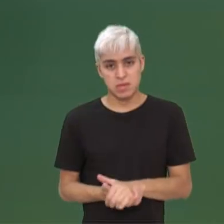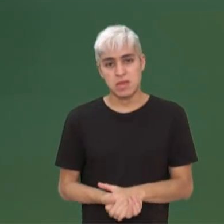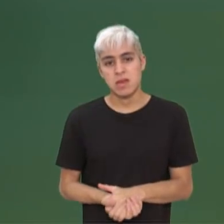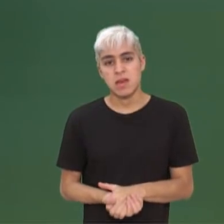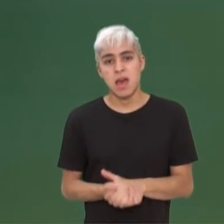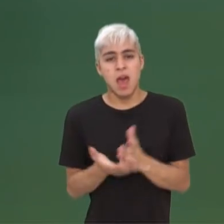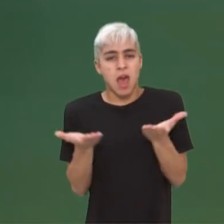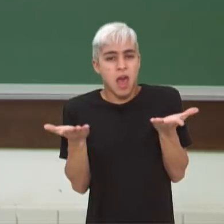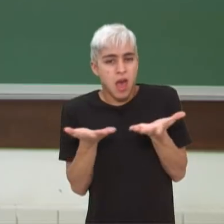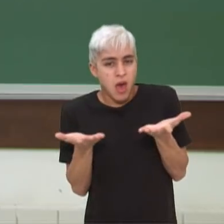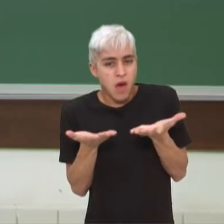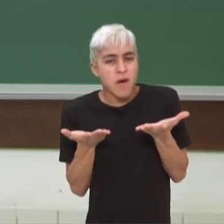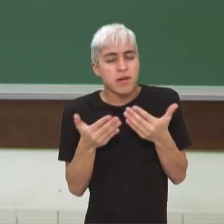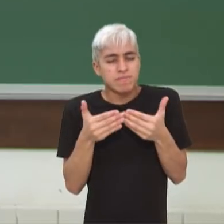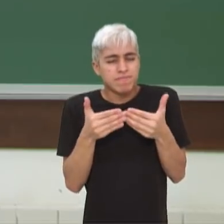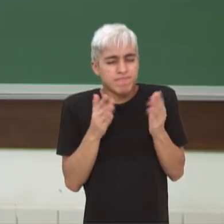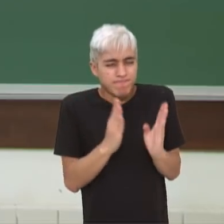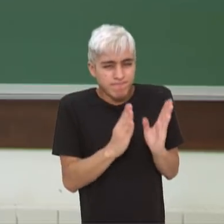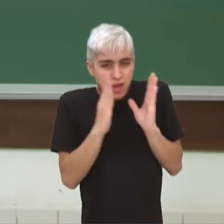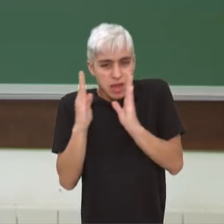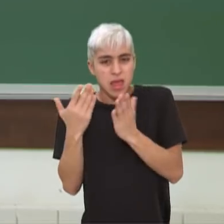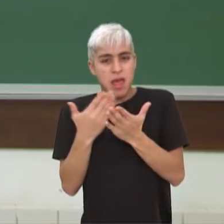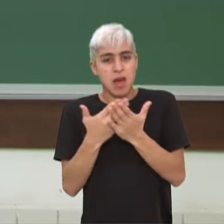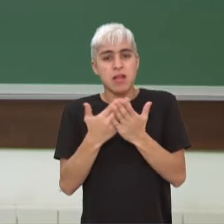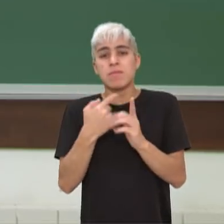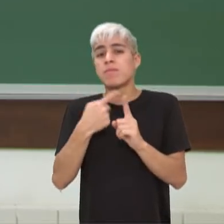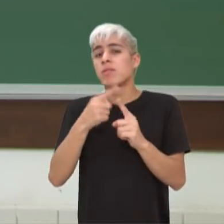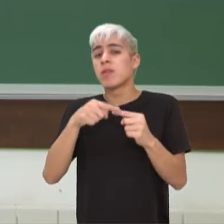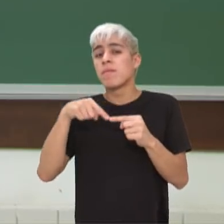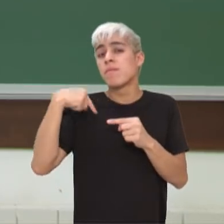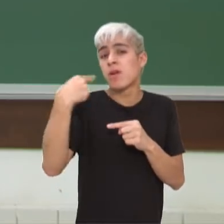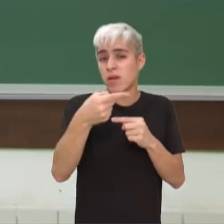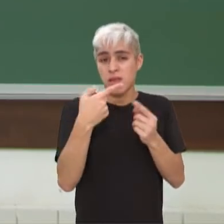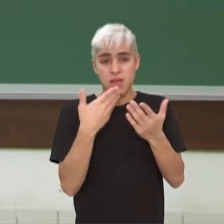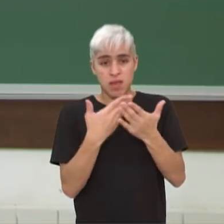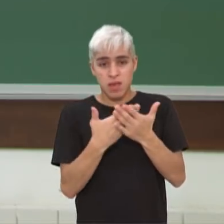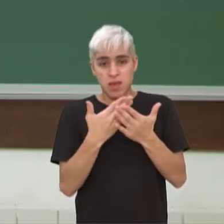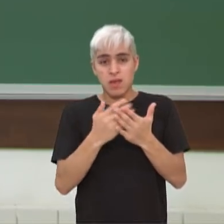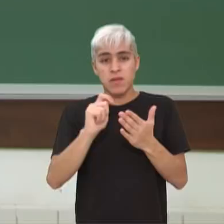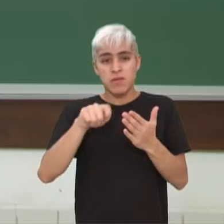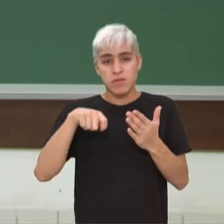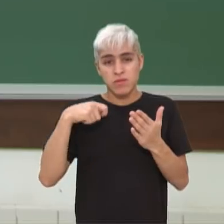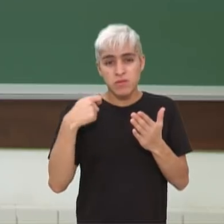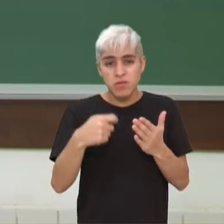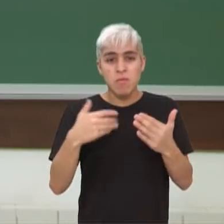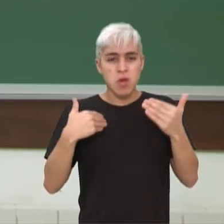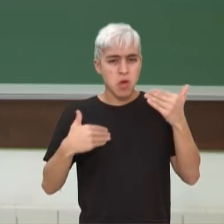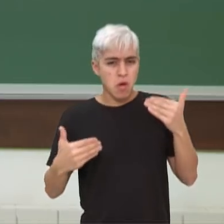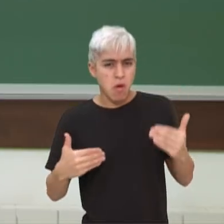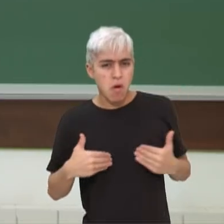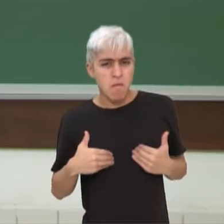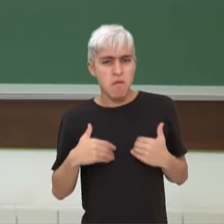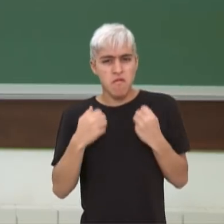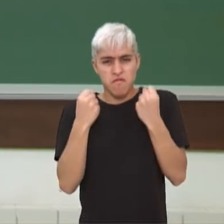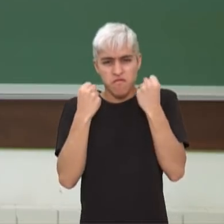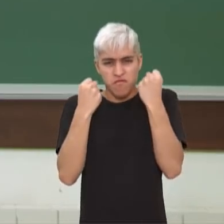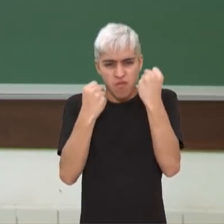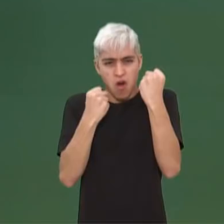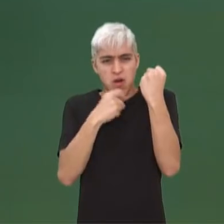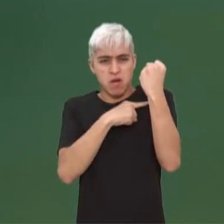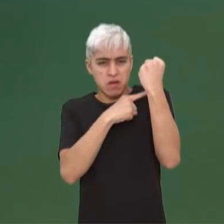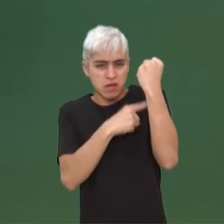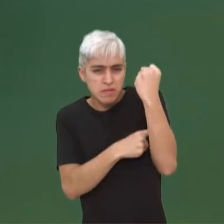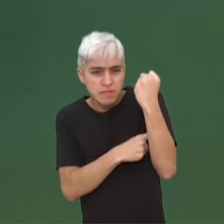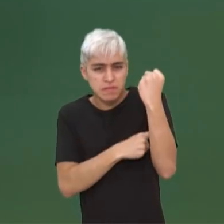Agora, eu vou adiantar um pouquinho aí que a nossa próxima aula ela vai ser ali sobre a resistência corporal. Então, para entender ali